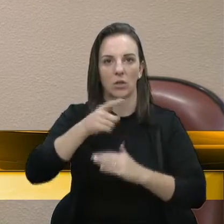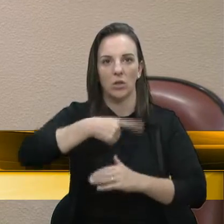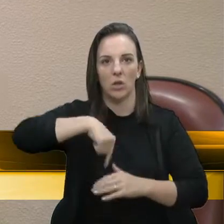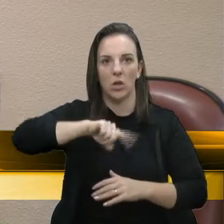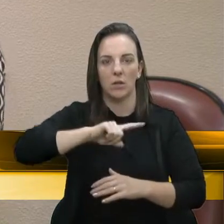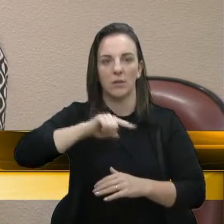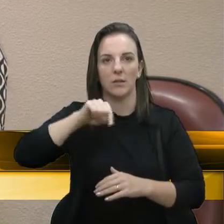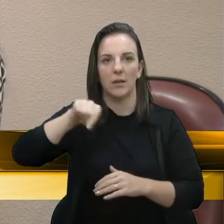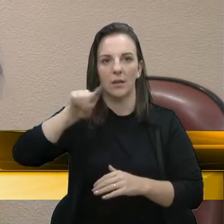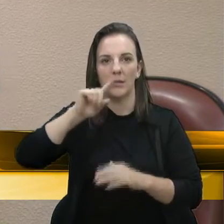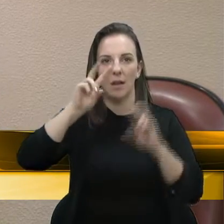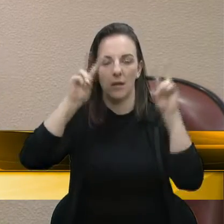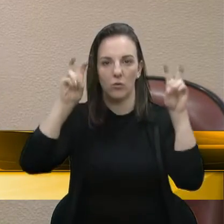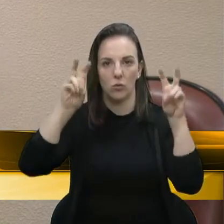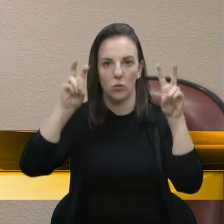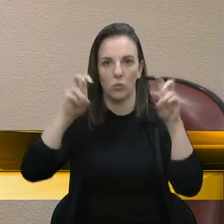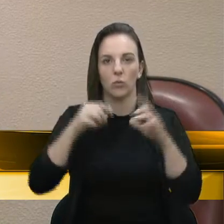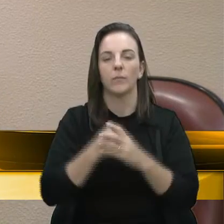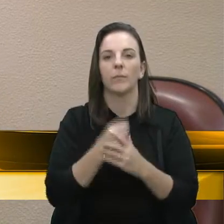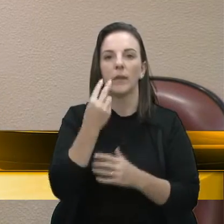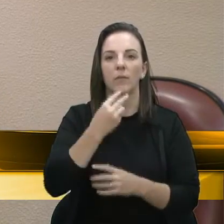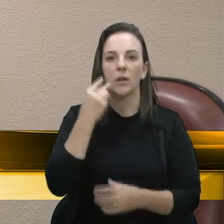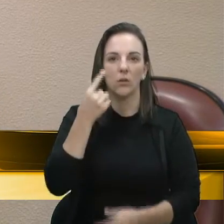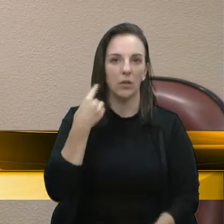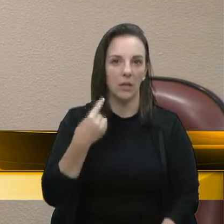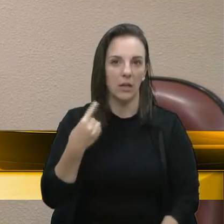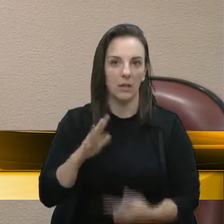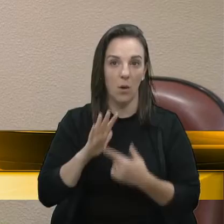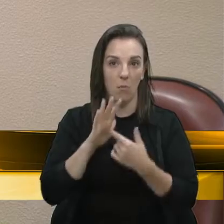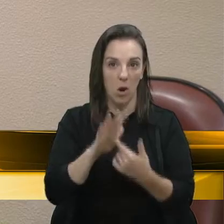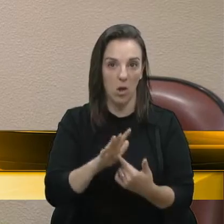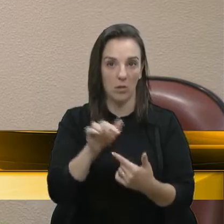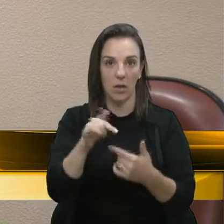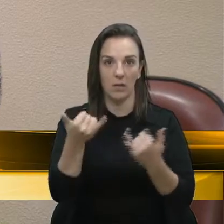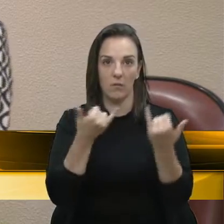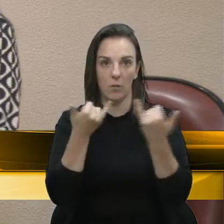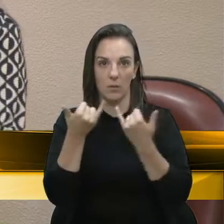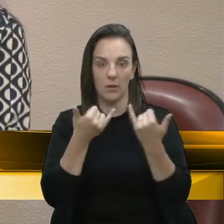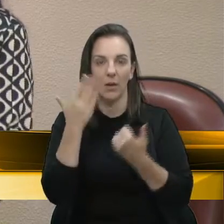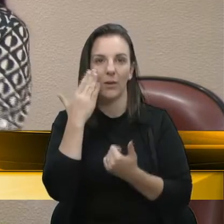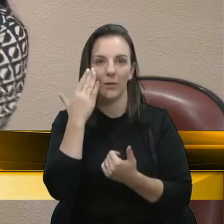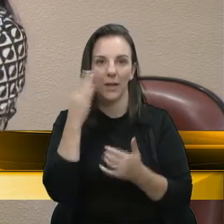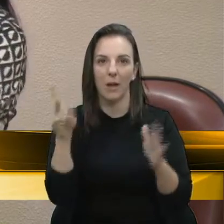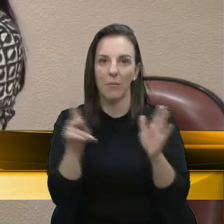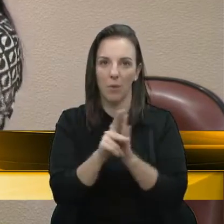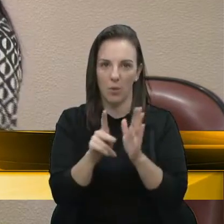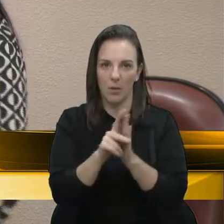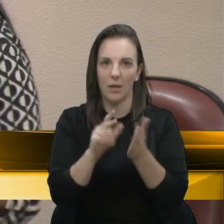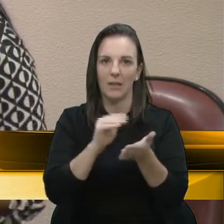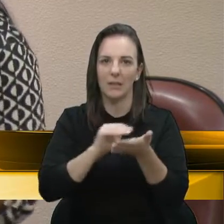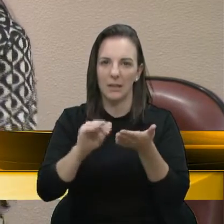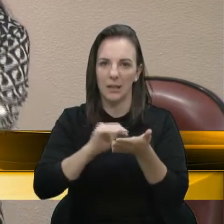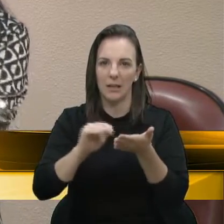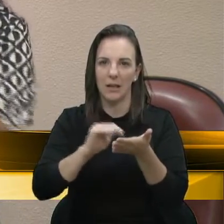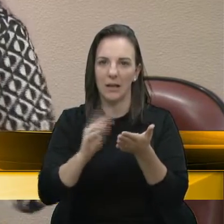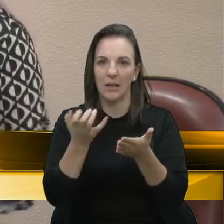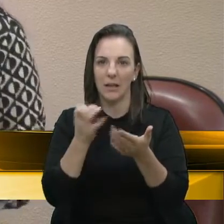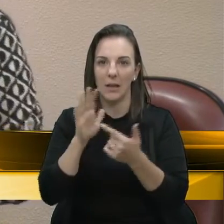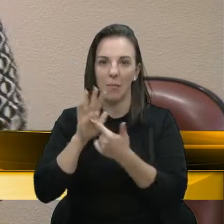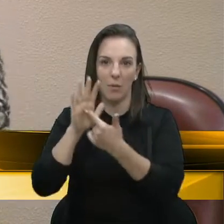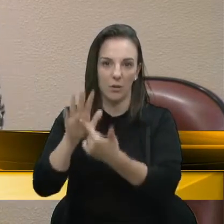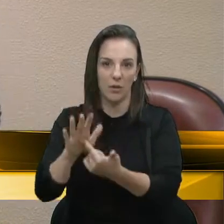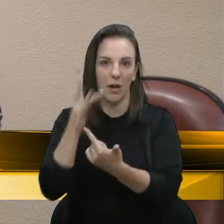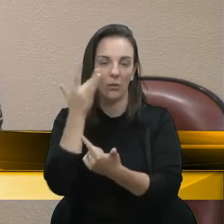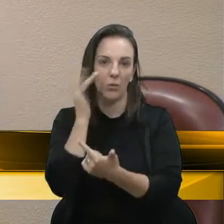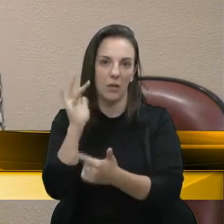isso. Vereadora Denise, eu trago essas informações, eu sei que a própria secretária gostaria de lhe passar, não sei se esse contato chegou a